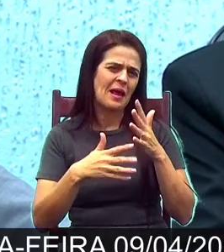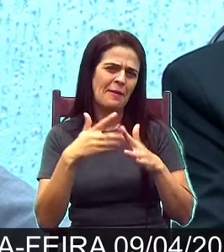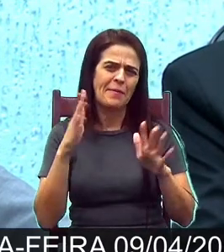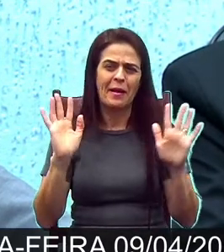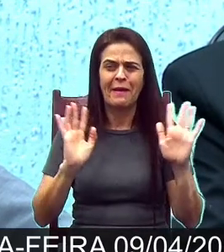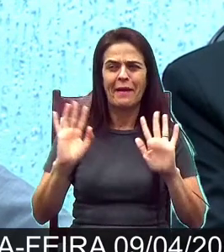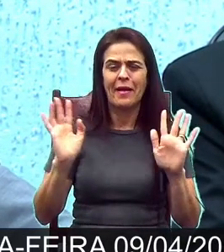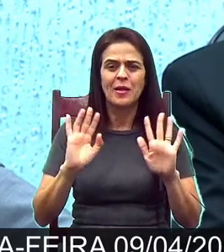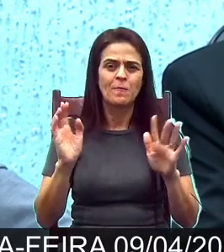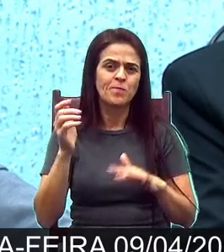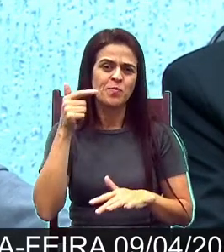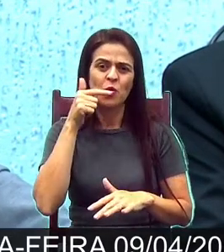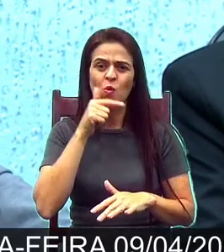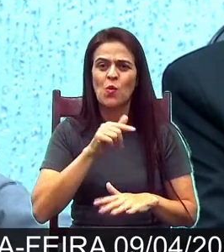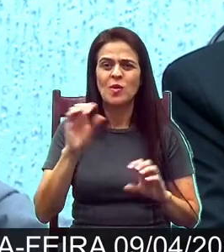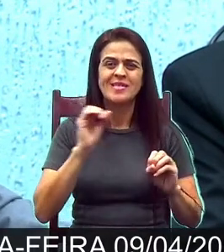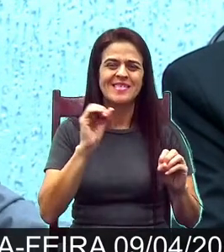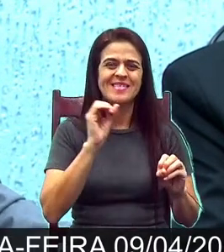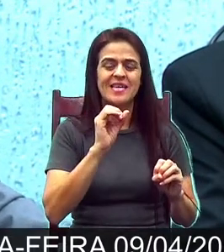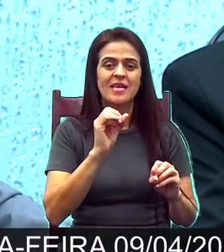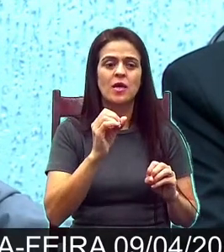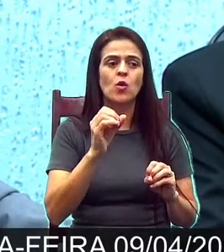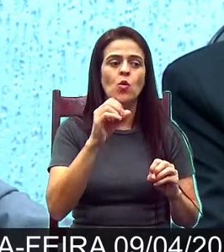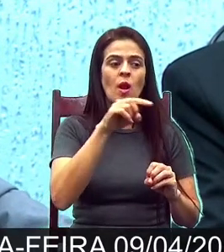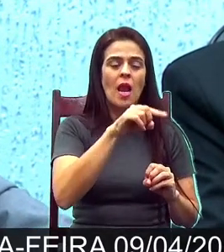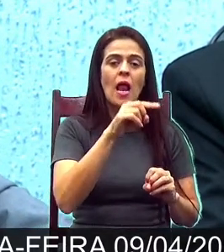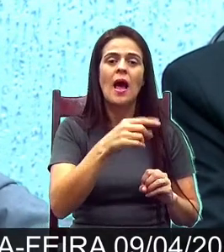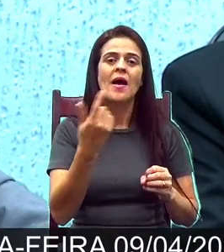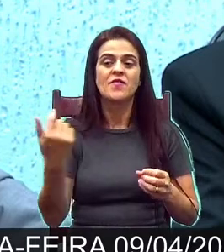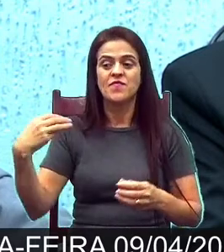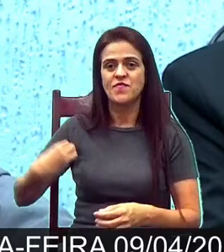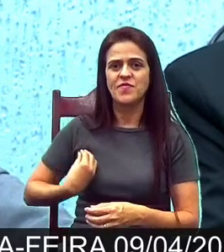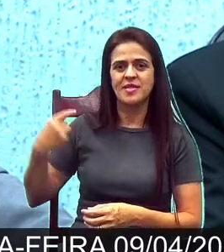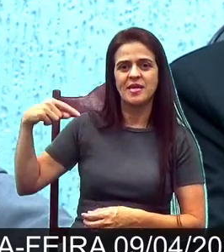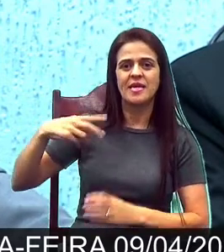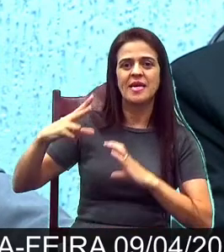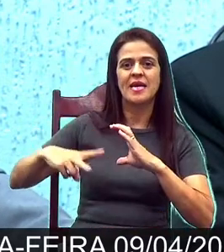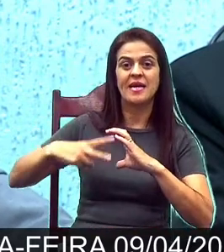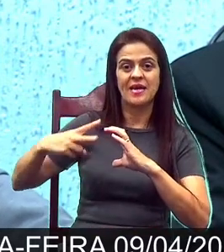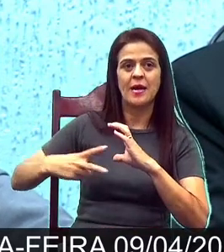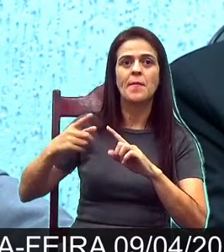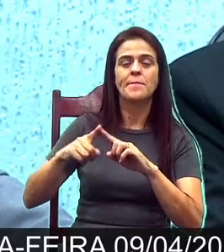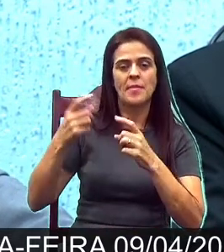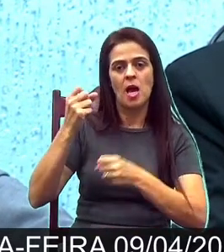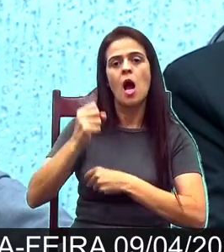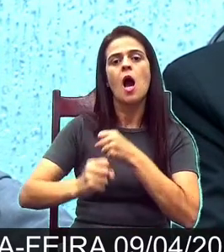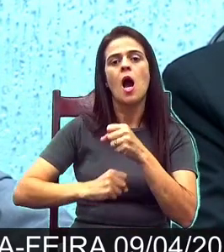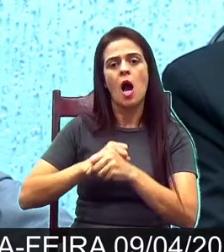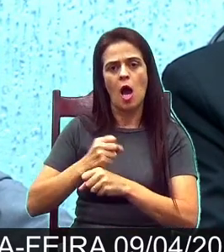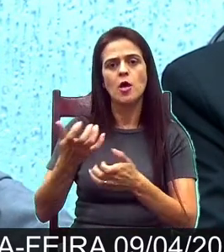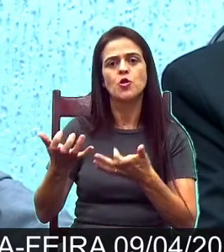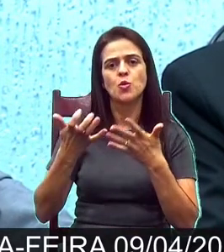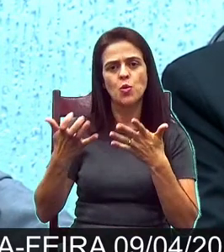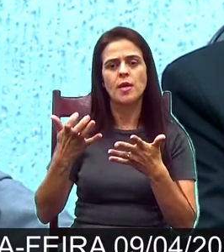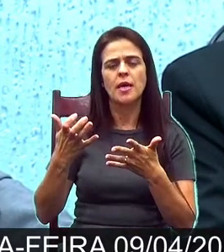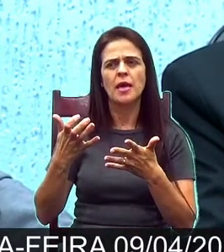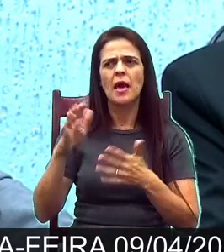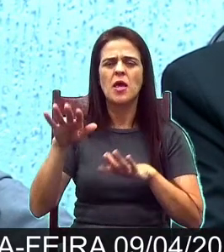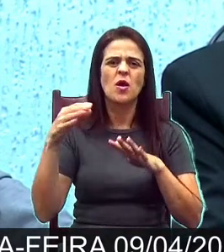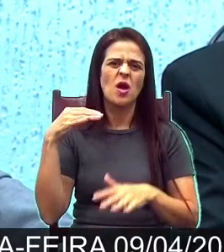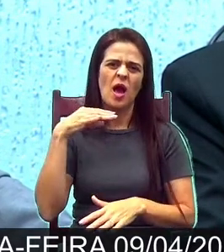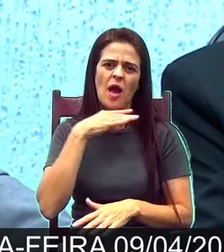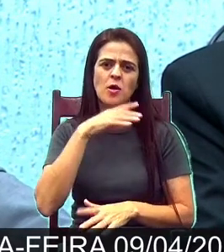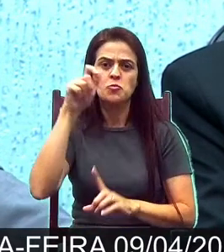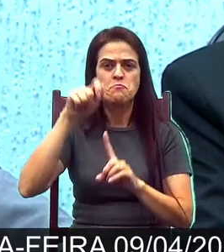colocados pela direção do Hemocentro, nós não conseguimos. Então, esse ano, nós vamos fazer essa campanha no mais tardar, na primeira quinzena